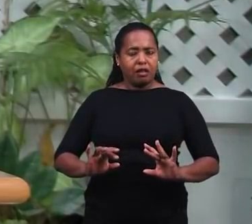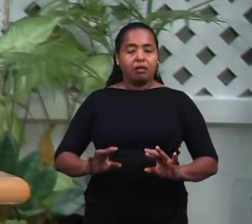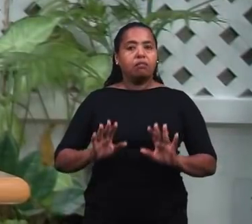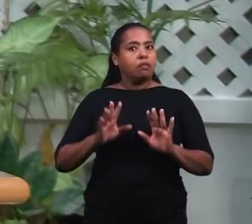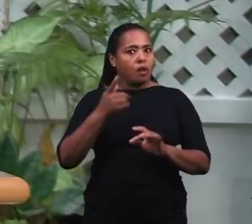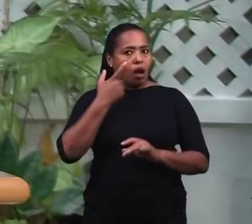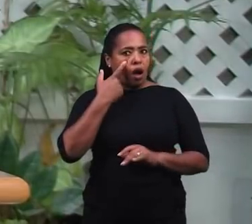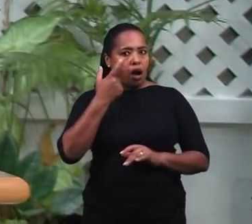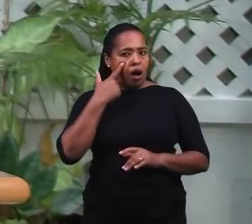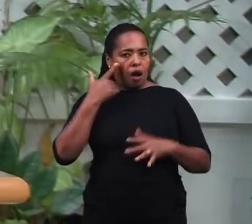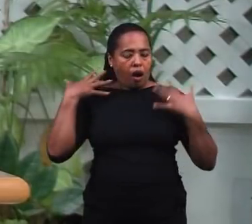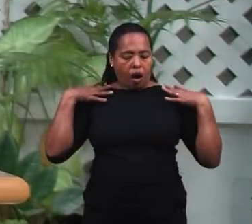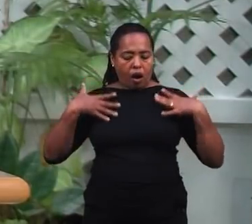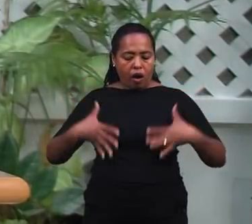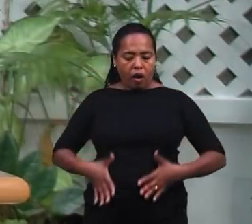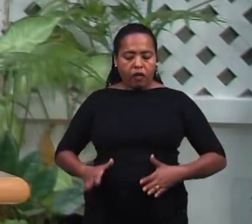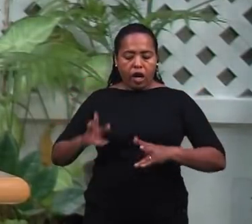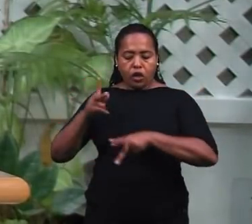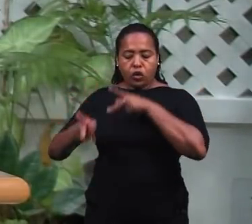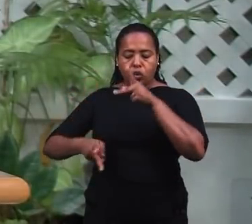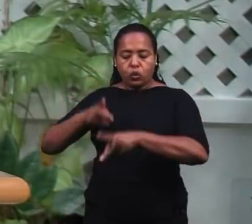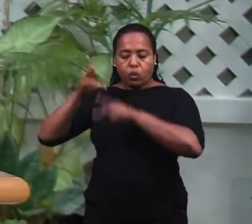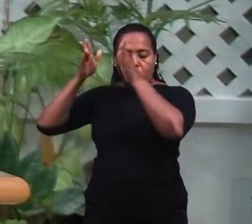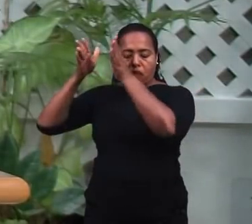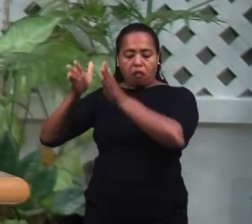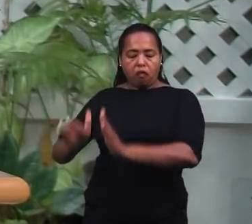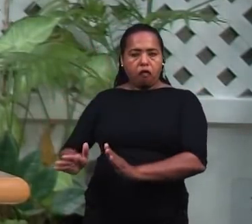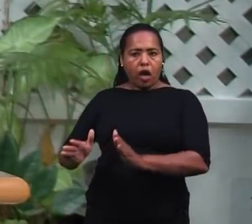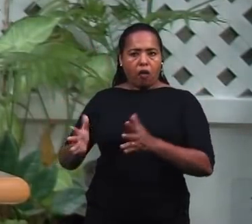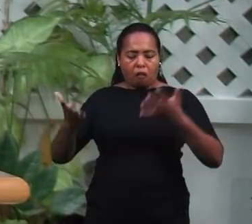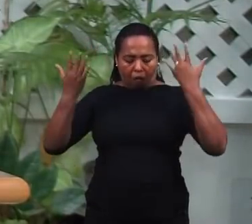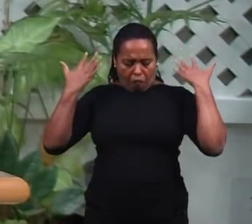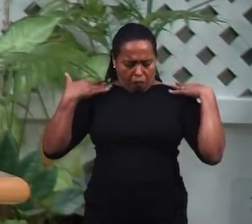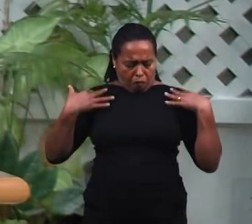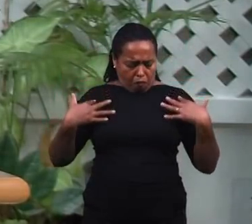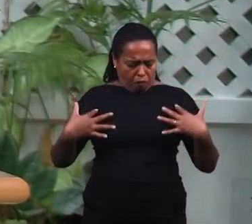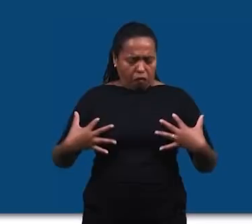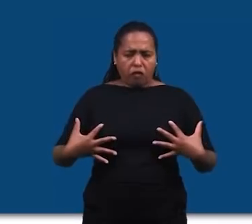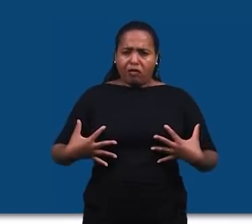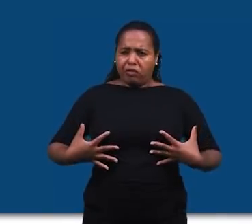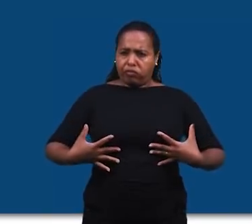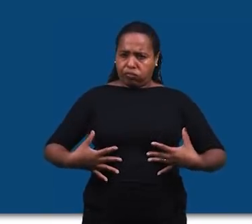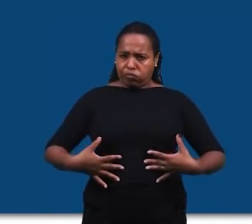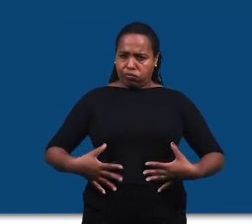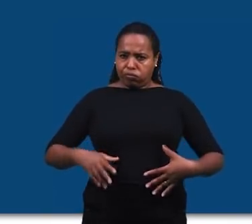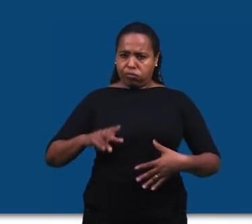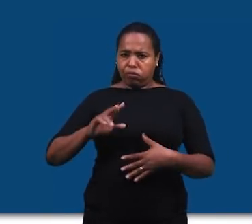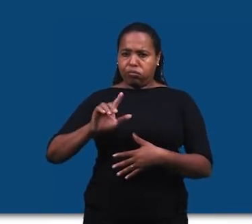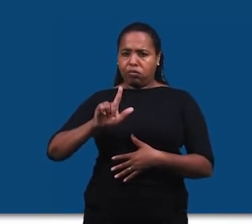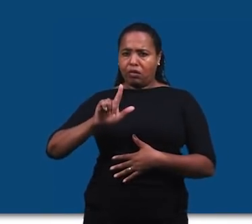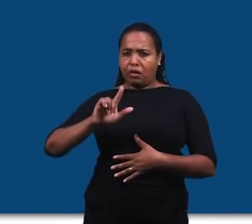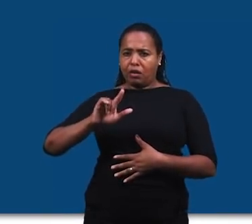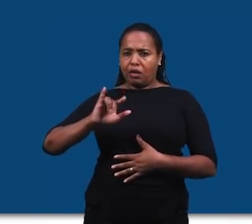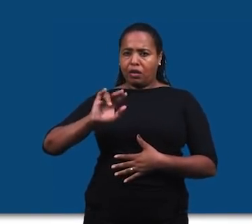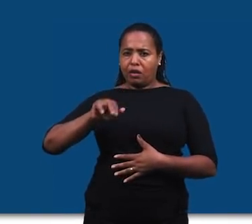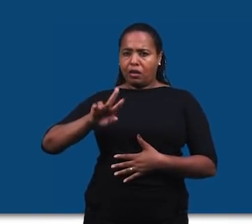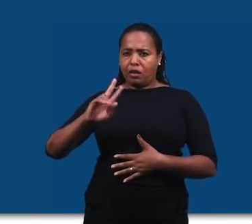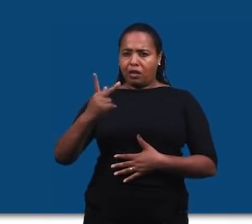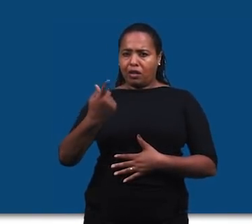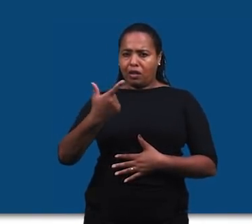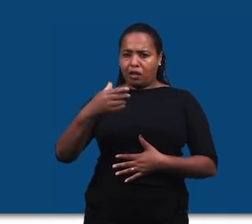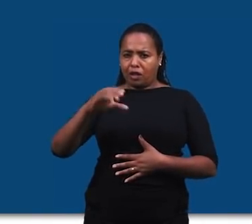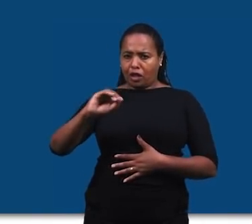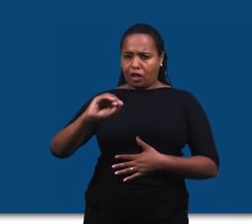a veste da igreja. A igreja fiel se veste de linho fino.